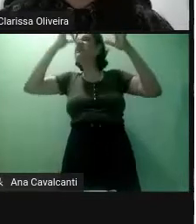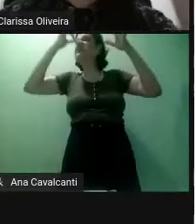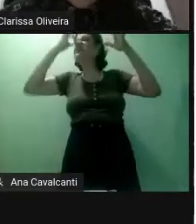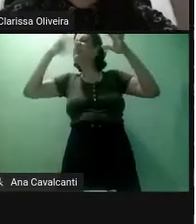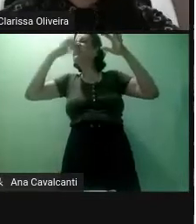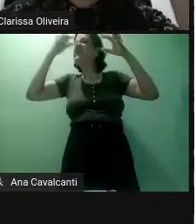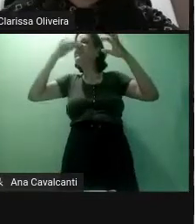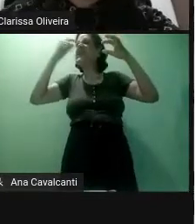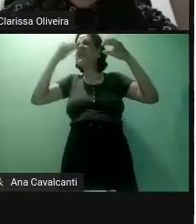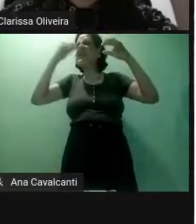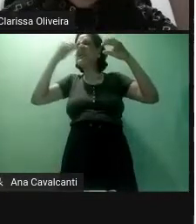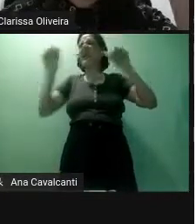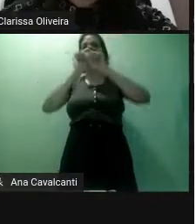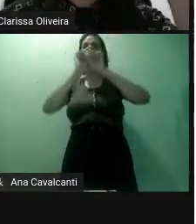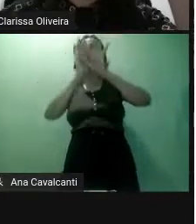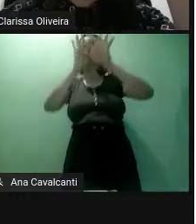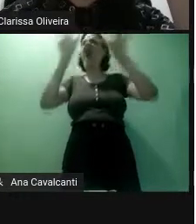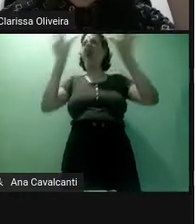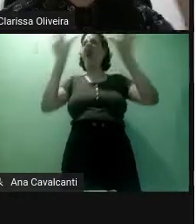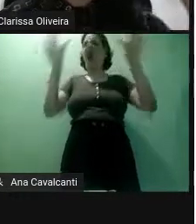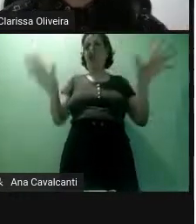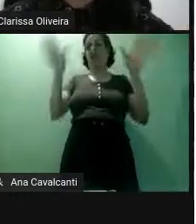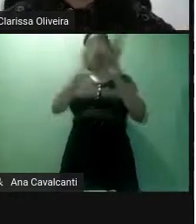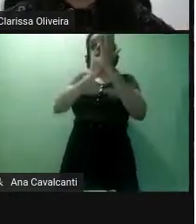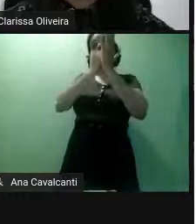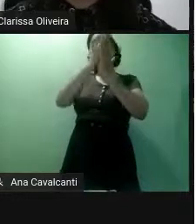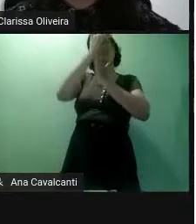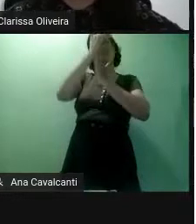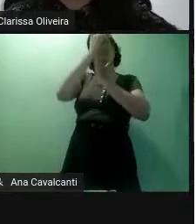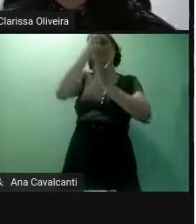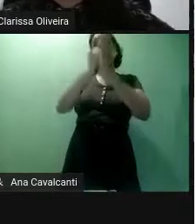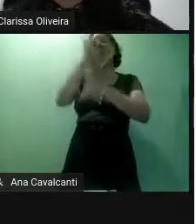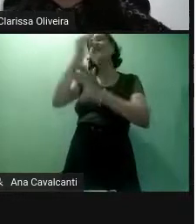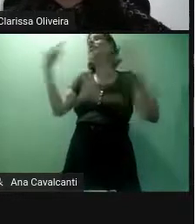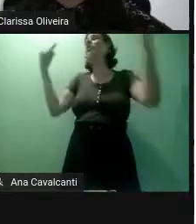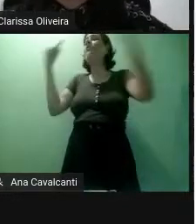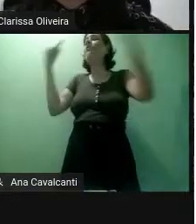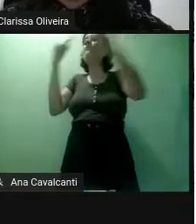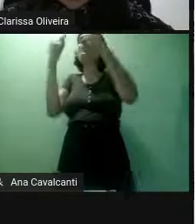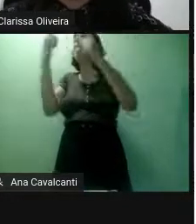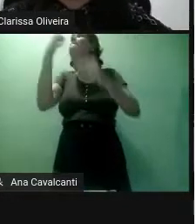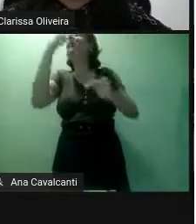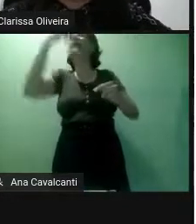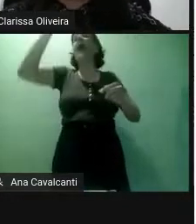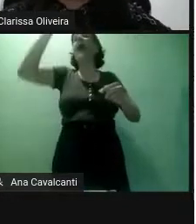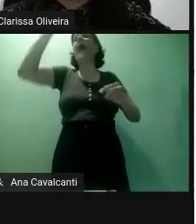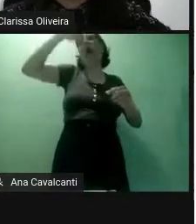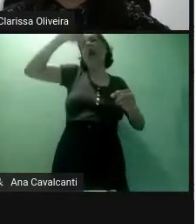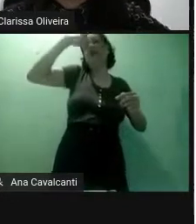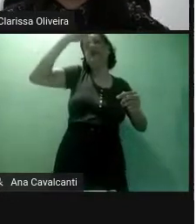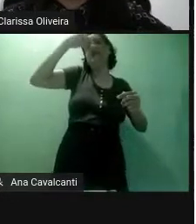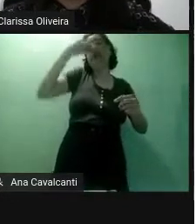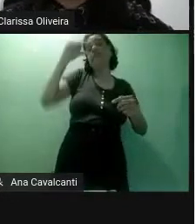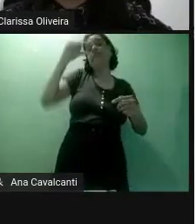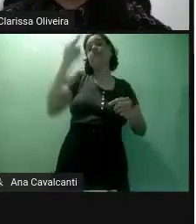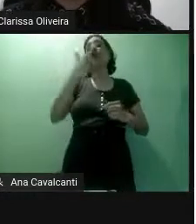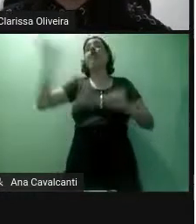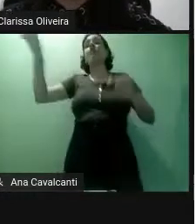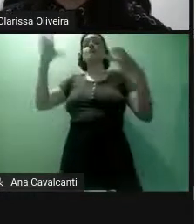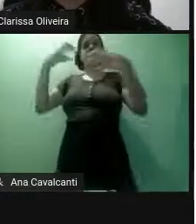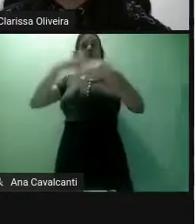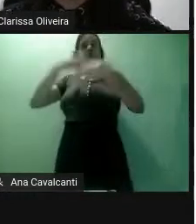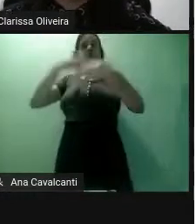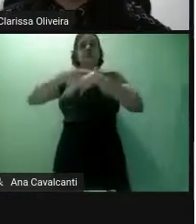transparente que a gente fica logo no início quando está ficando resfriado. Outro sinal e sintoma é